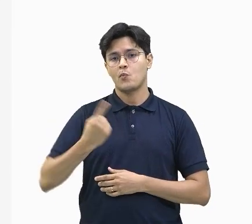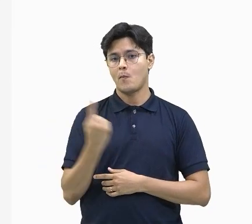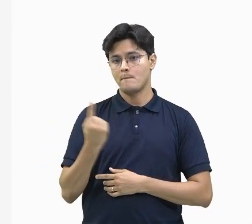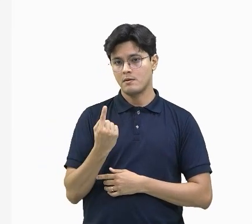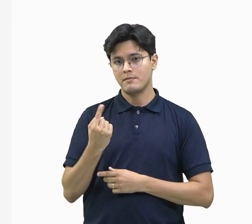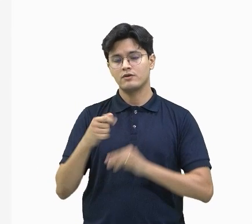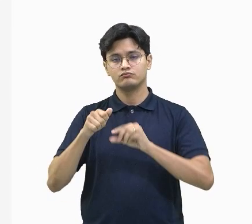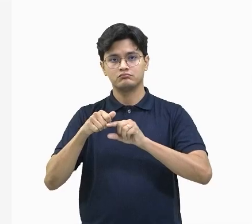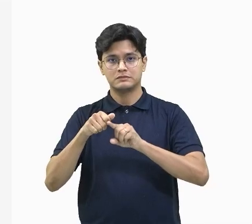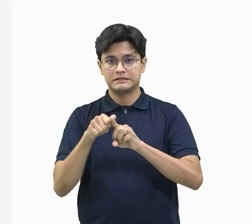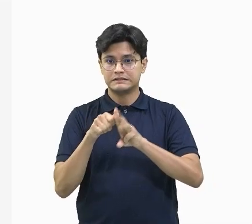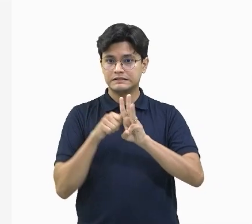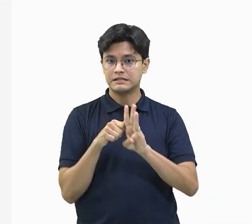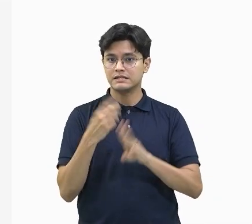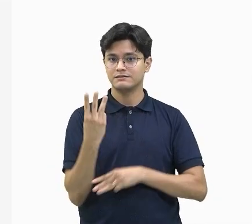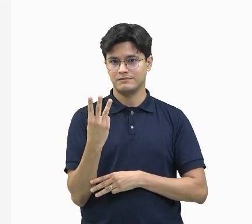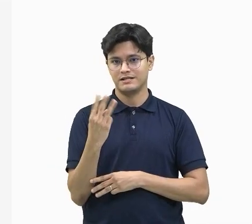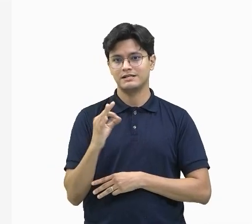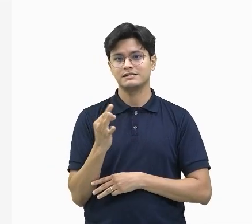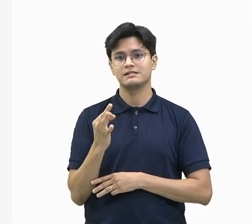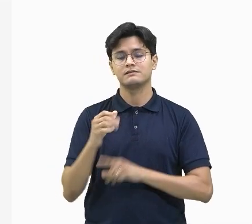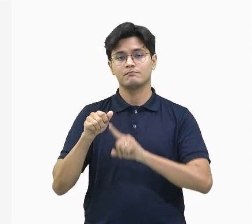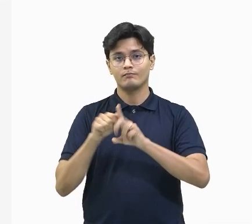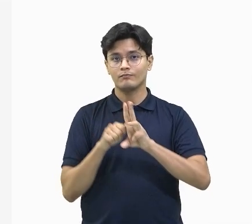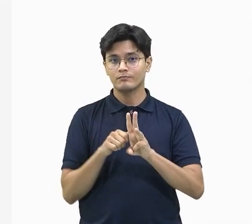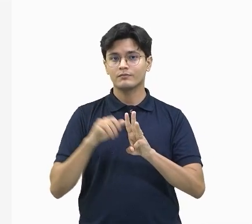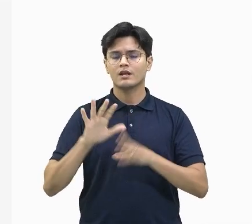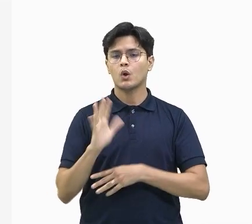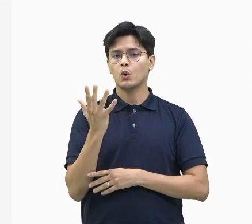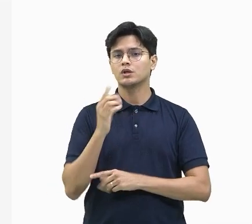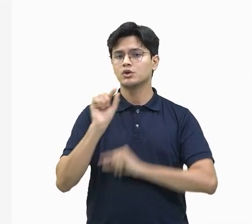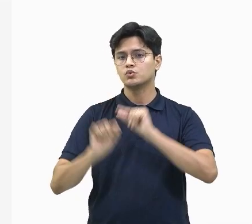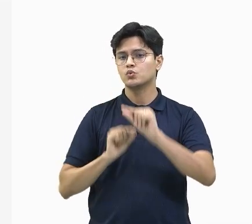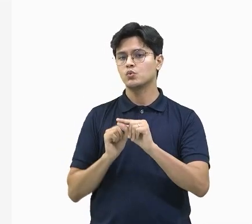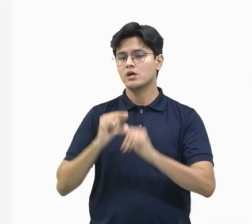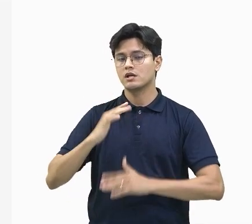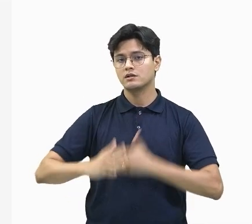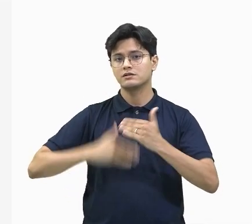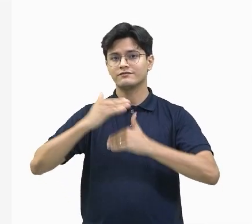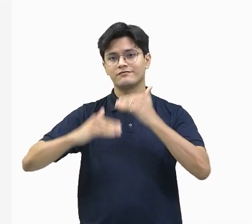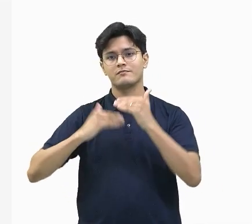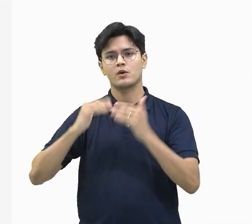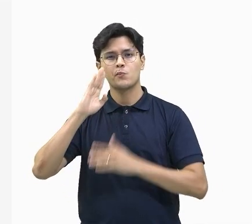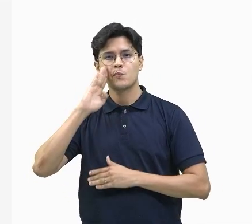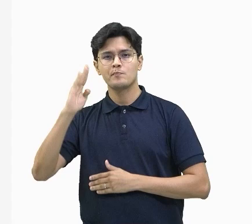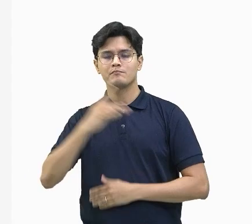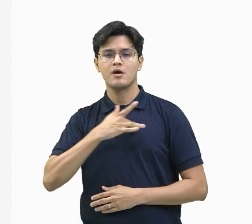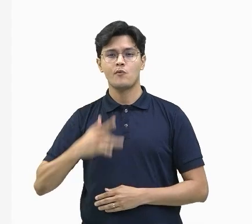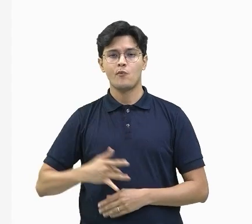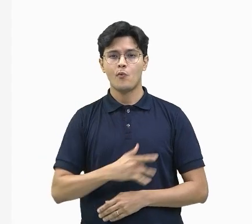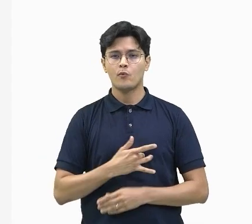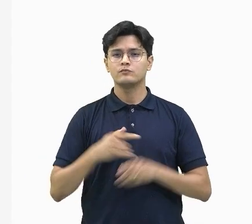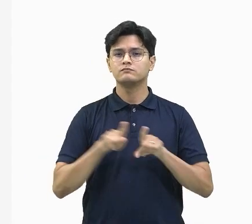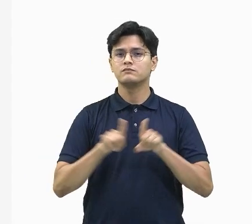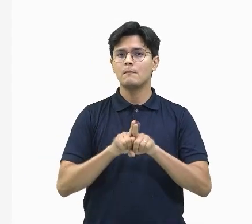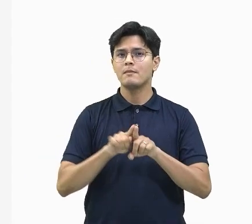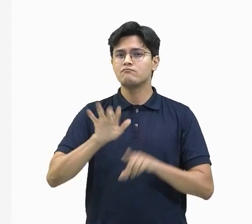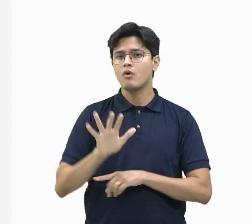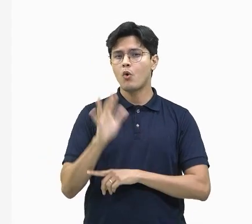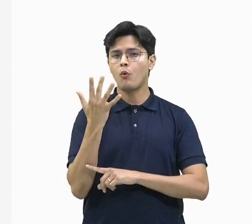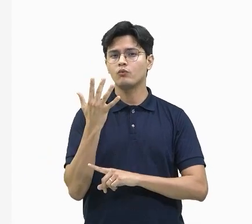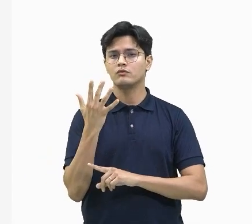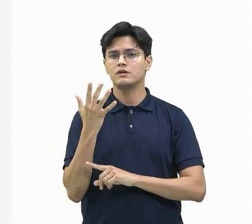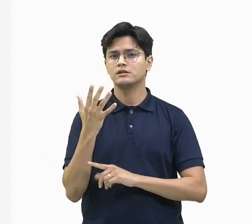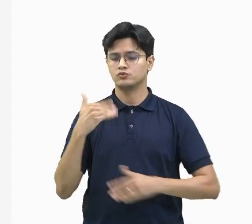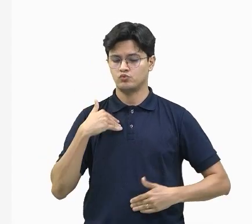de gestação, que ocorre, então, nesse desenvolvimento, a formação dos principais órgãos e o que ocorre com o corpo